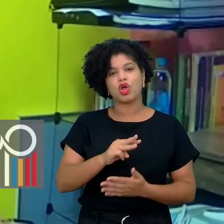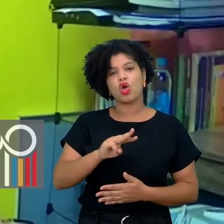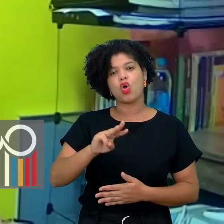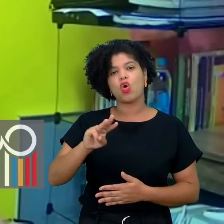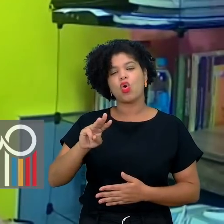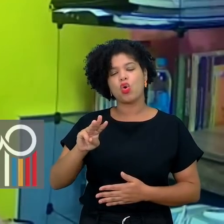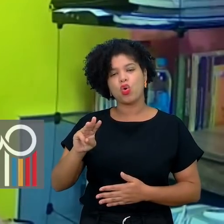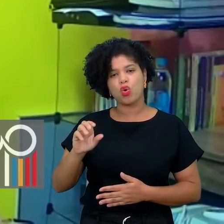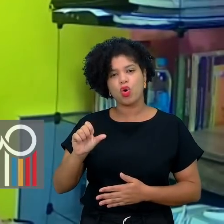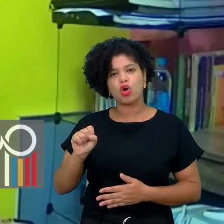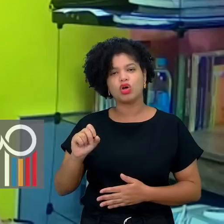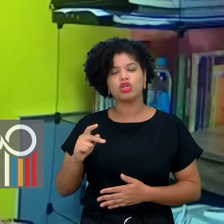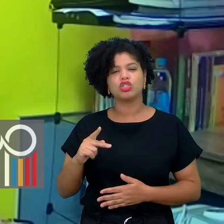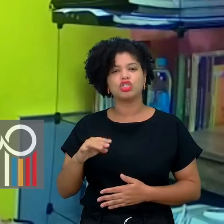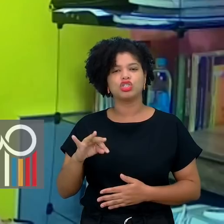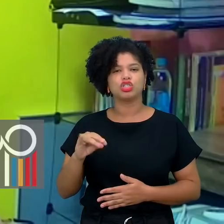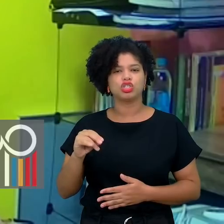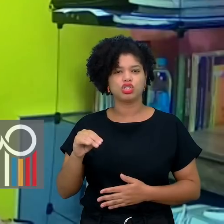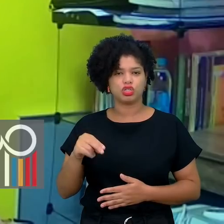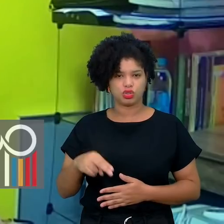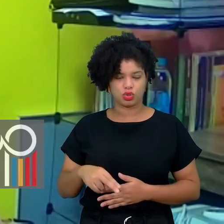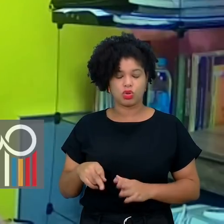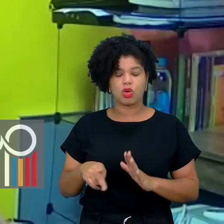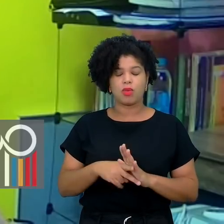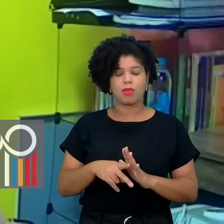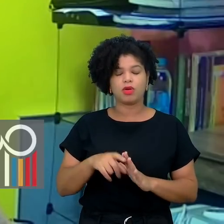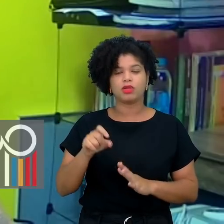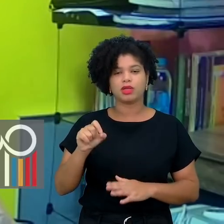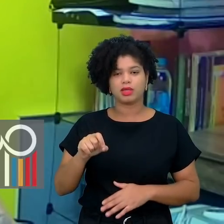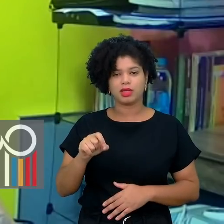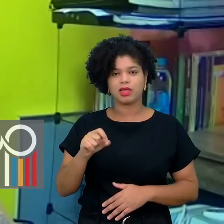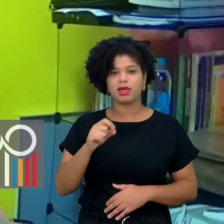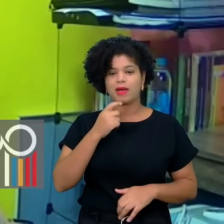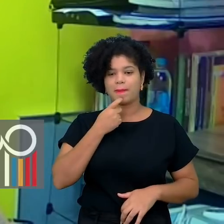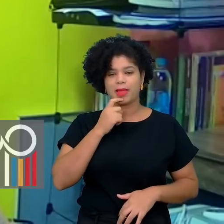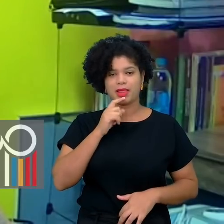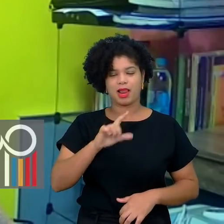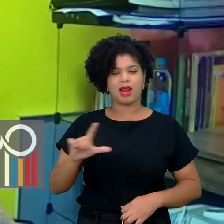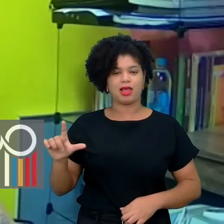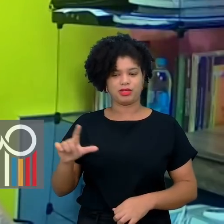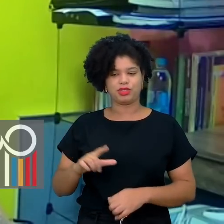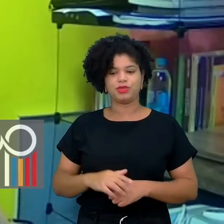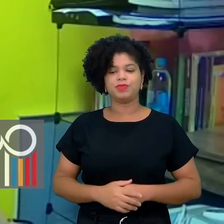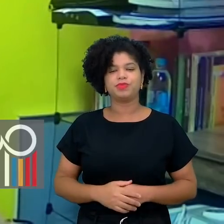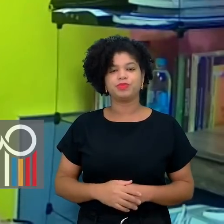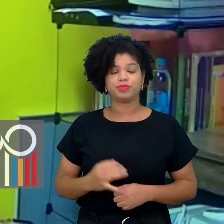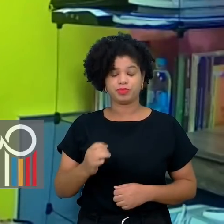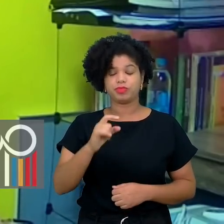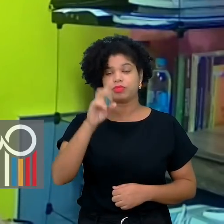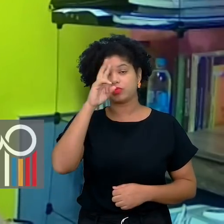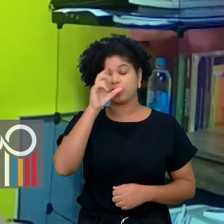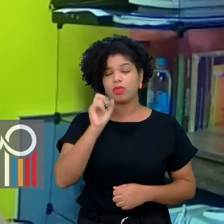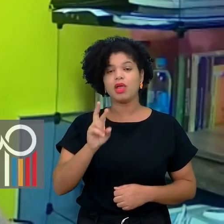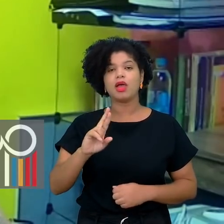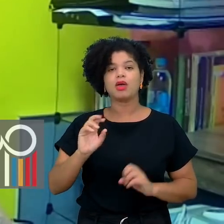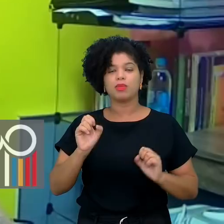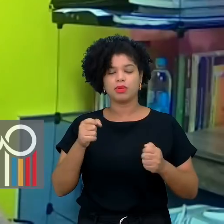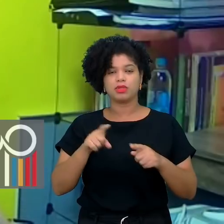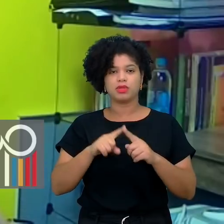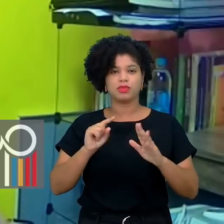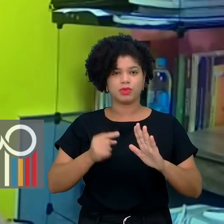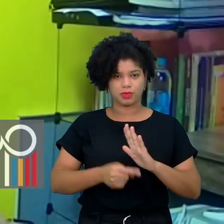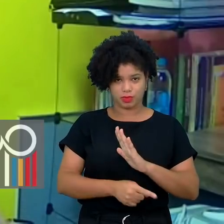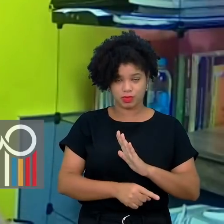Lacerda Ortiz, aqui na diretoria da Campinas Leste. Vale ressaltar que o programa de recuperação e